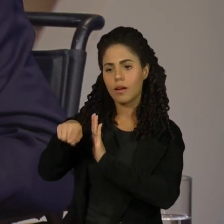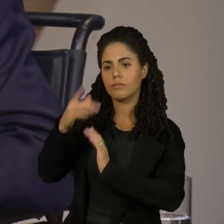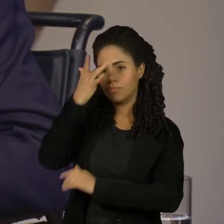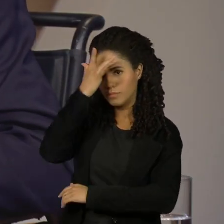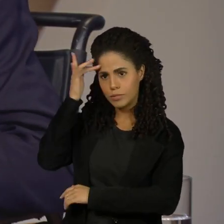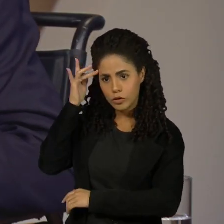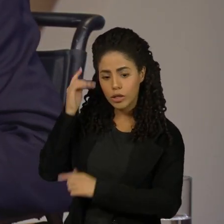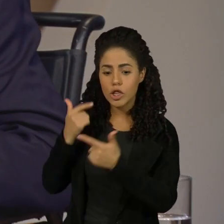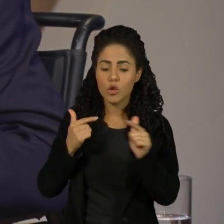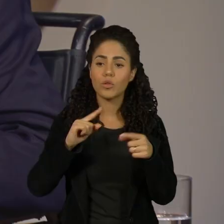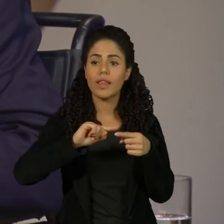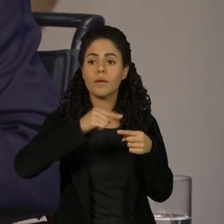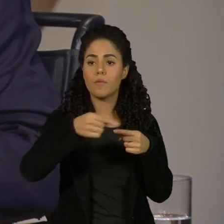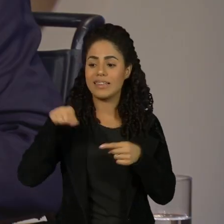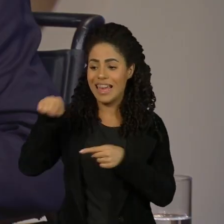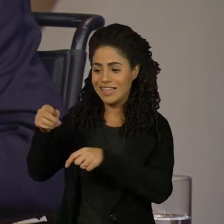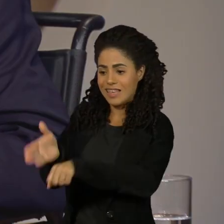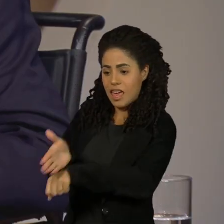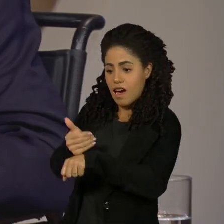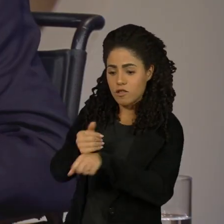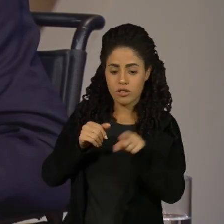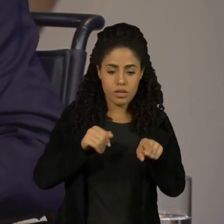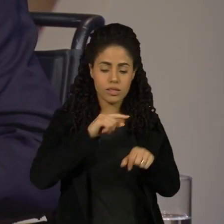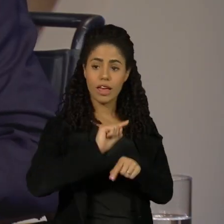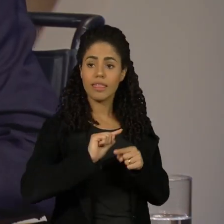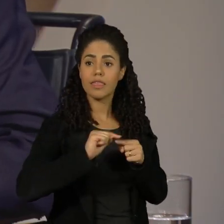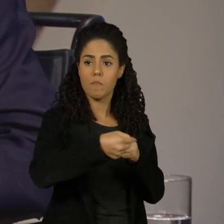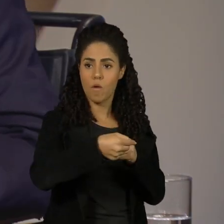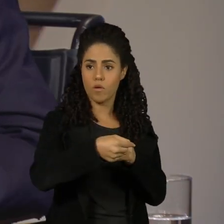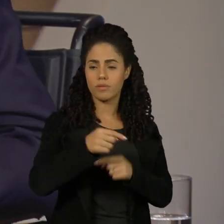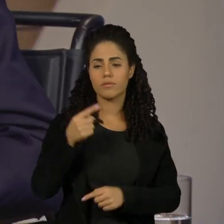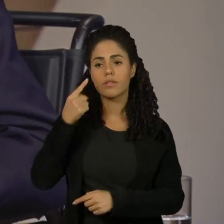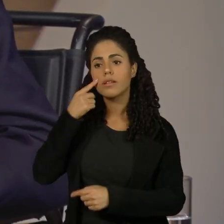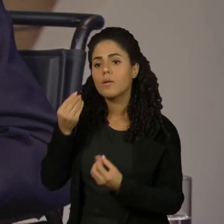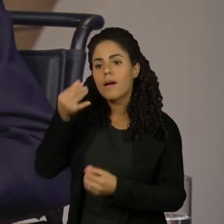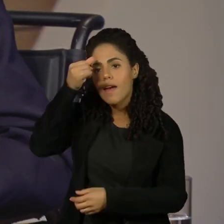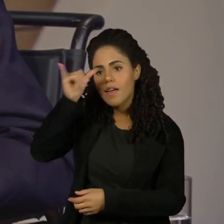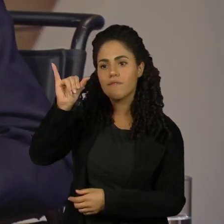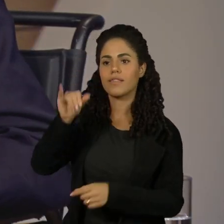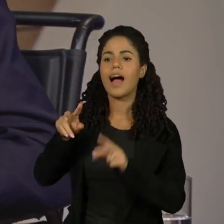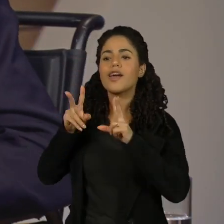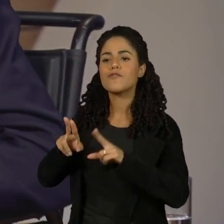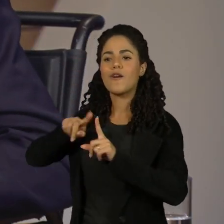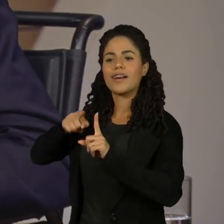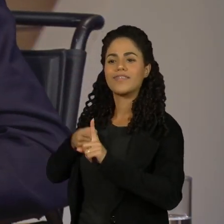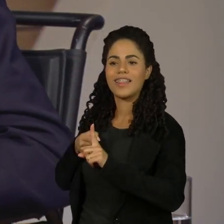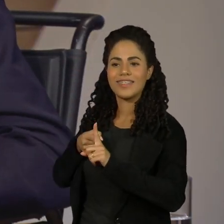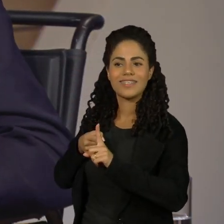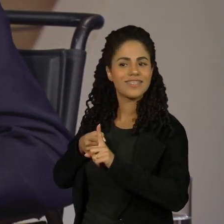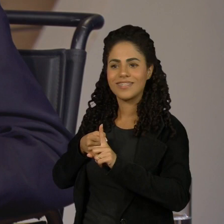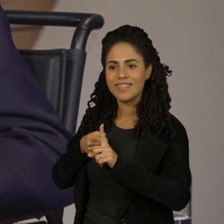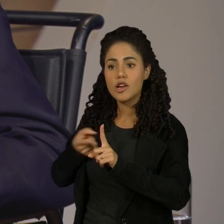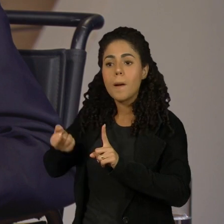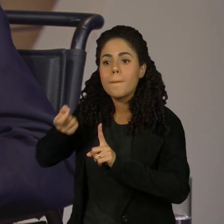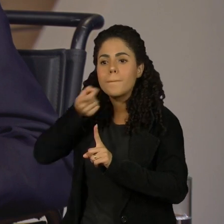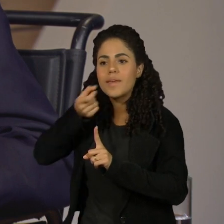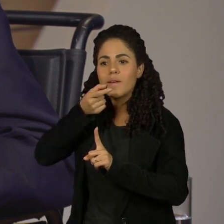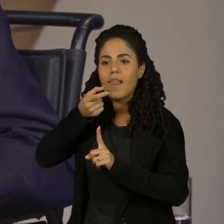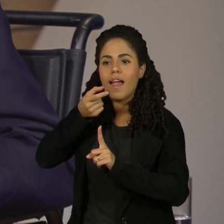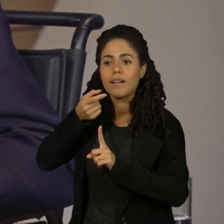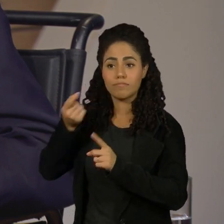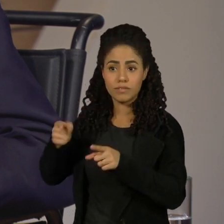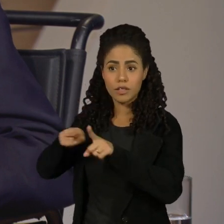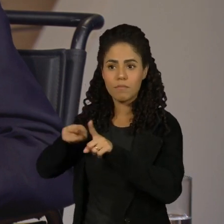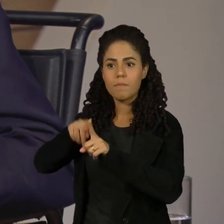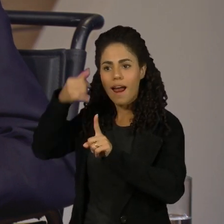e a PEP é pós-exposição. E funciona como prevenção de gravidez, como pílula